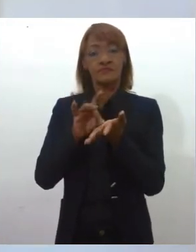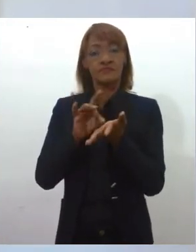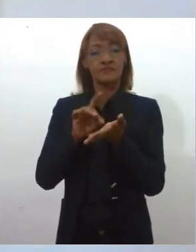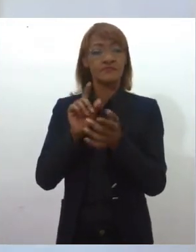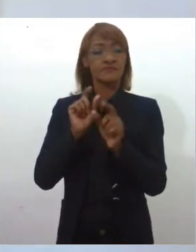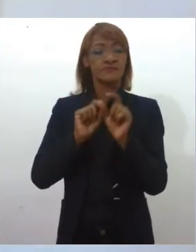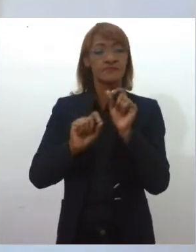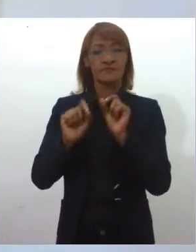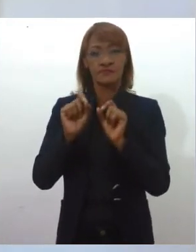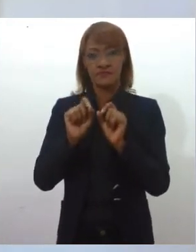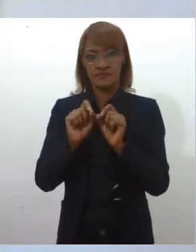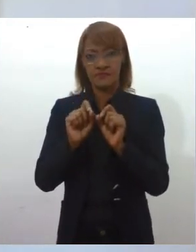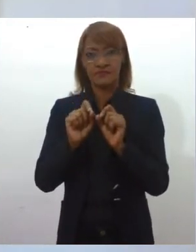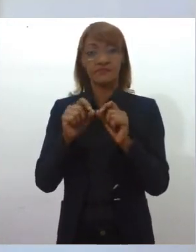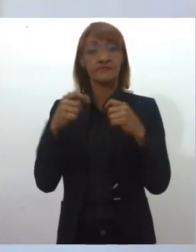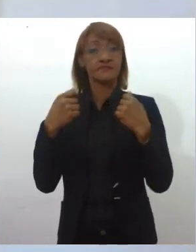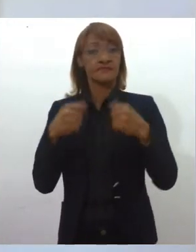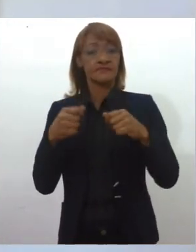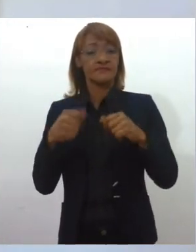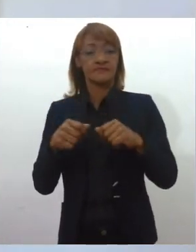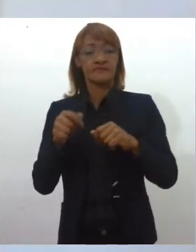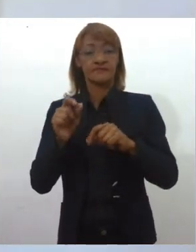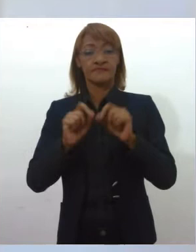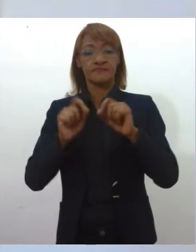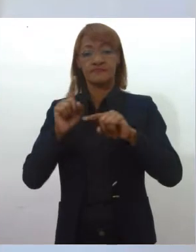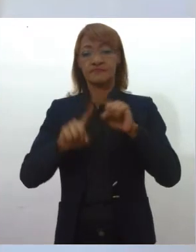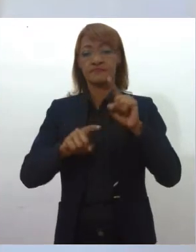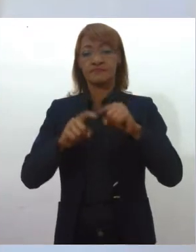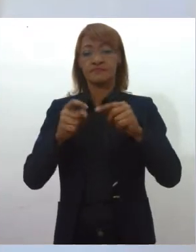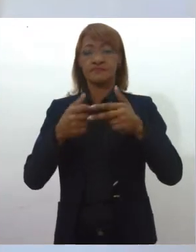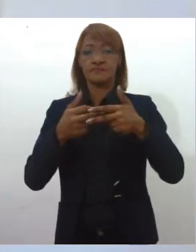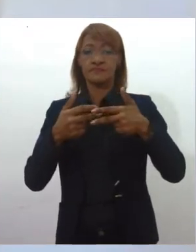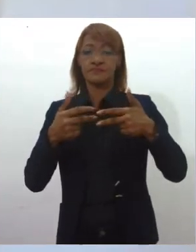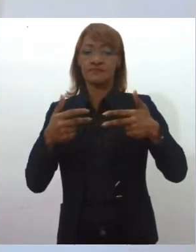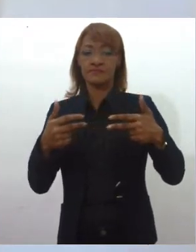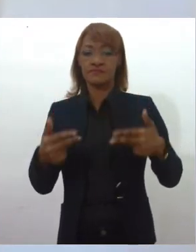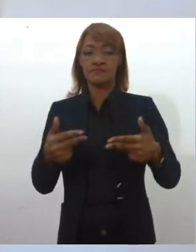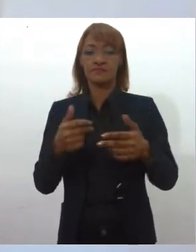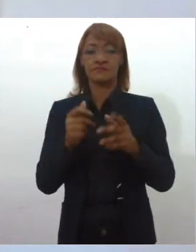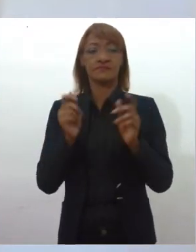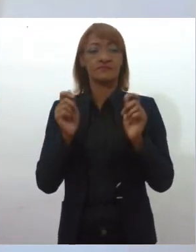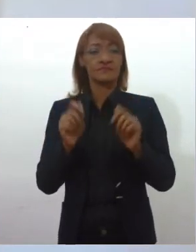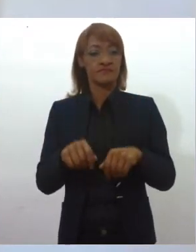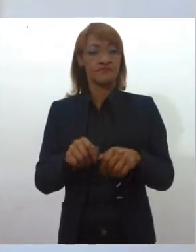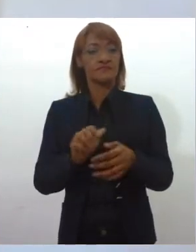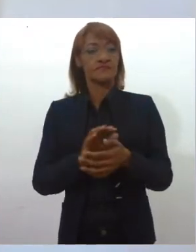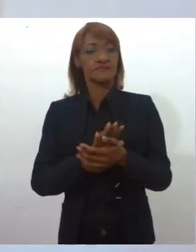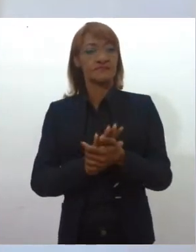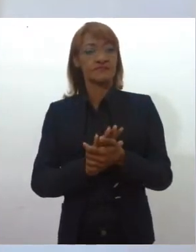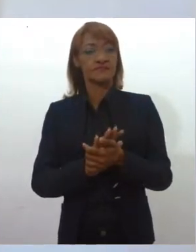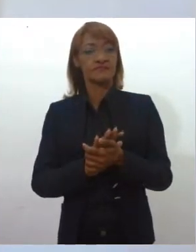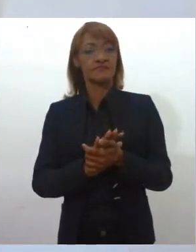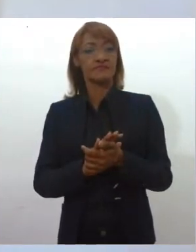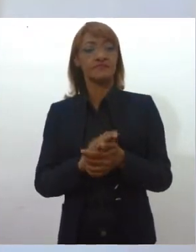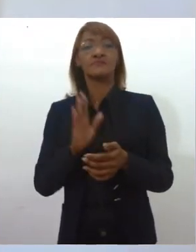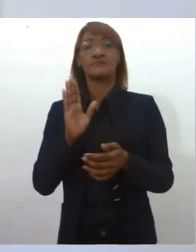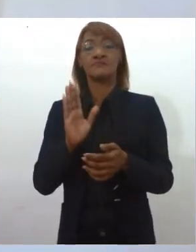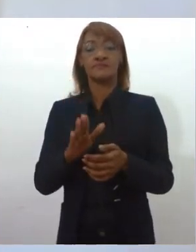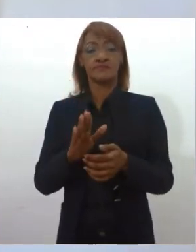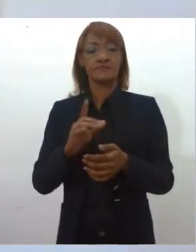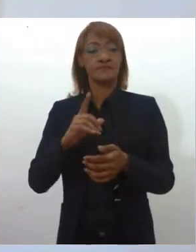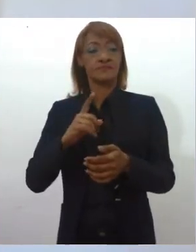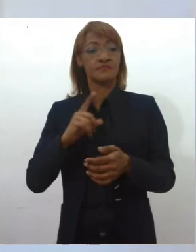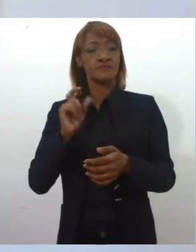fluxo contínuo de produtos que possam divulgar os resultados, né, apoiados pela FAPTEC. Então,